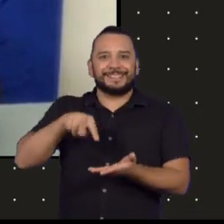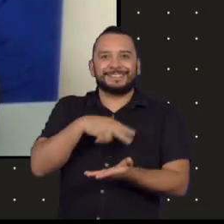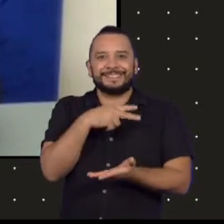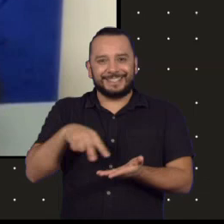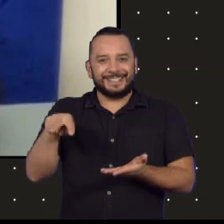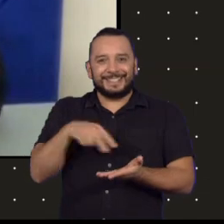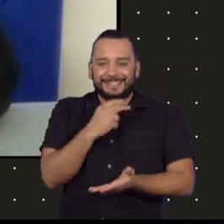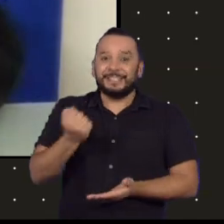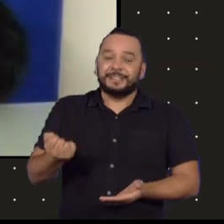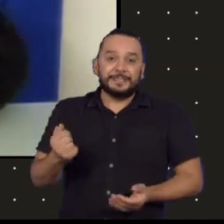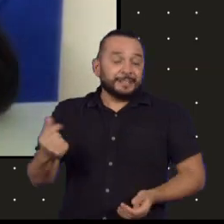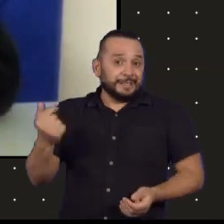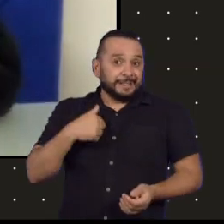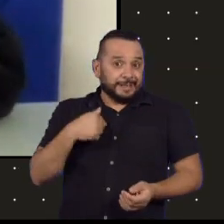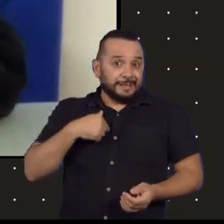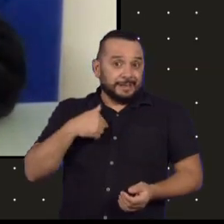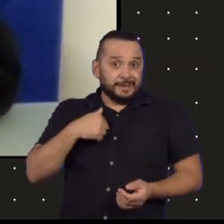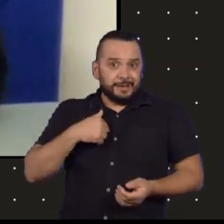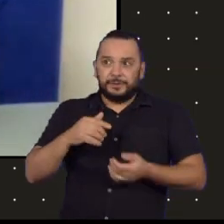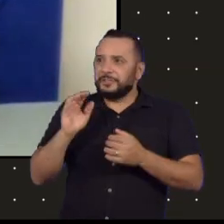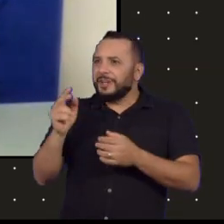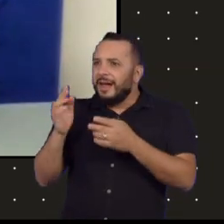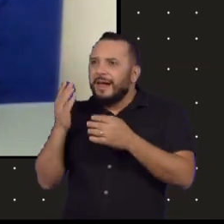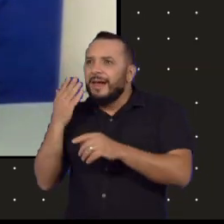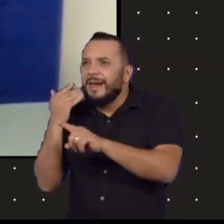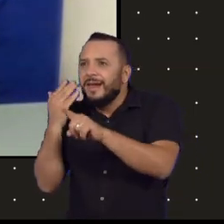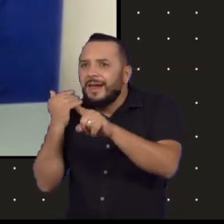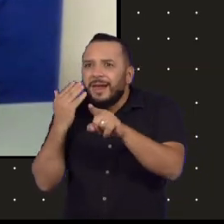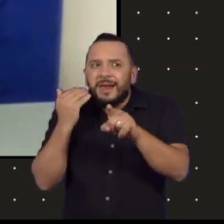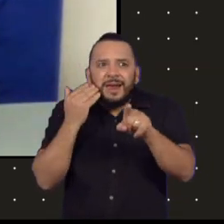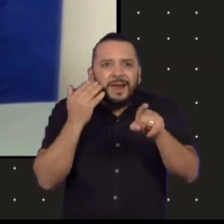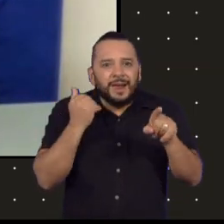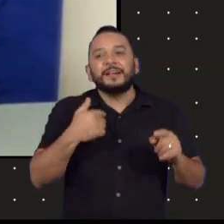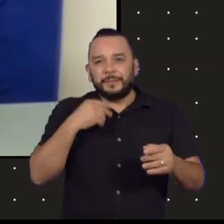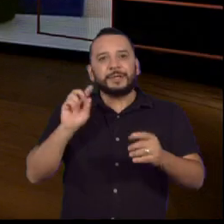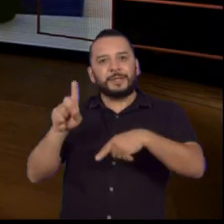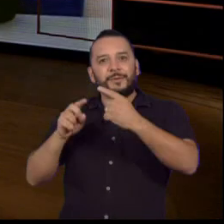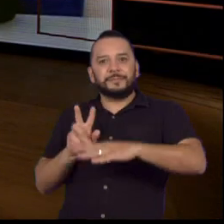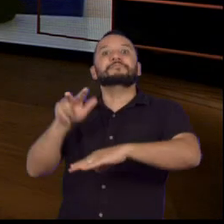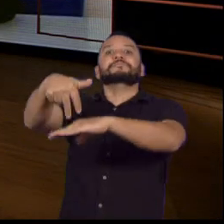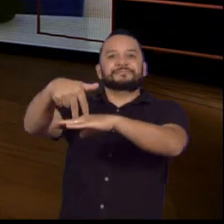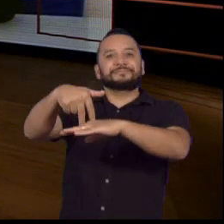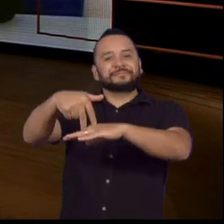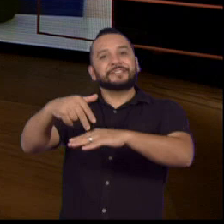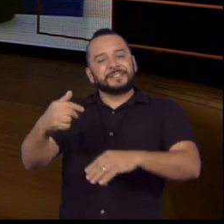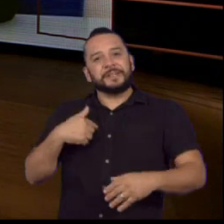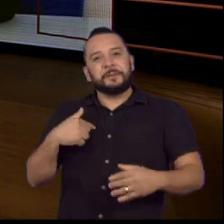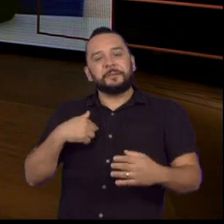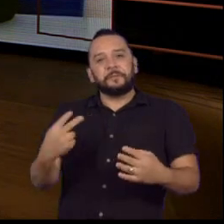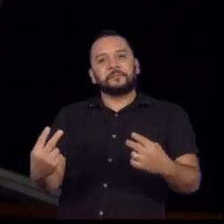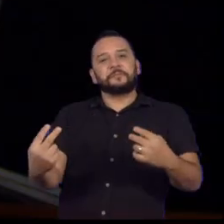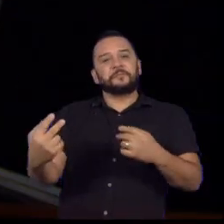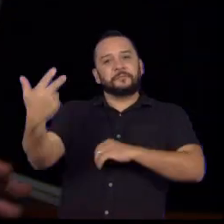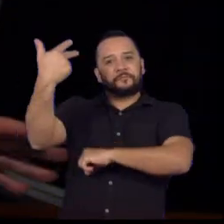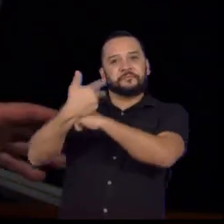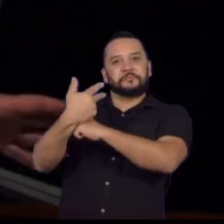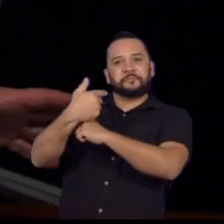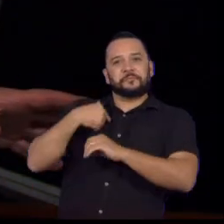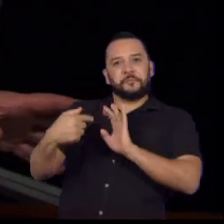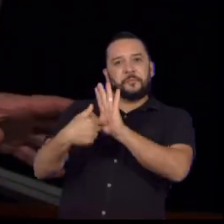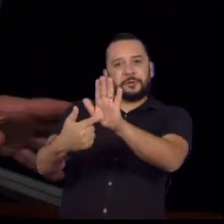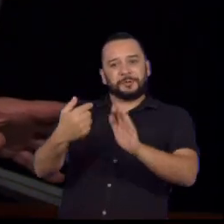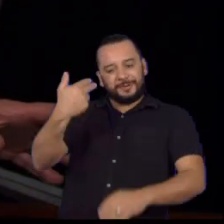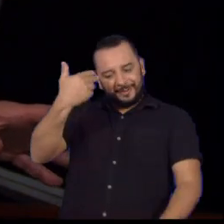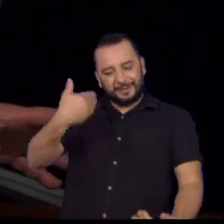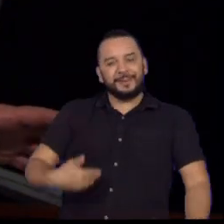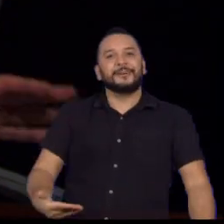de tanto macaca de auditório que eu acabei fazendo parte do programa. Veja só. Agora vem aquele momento